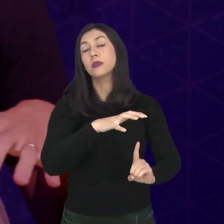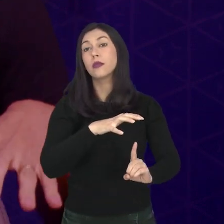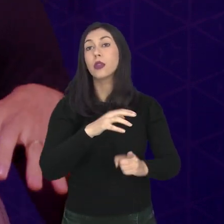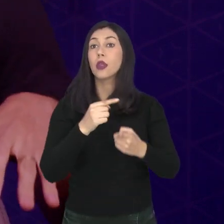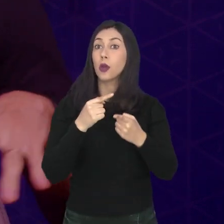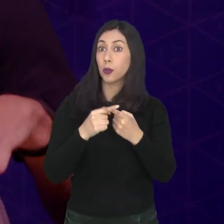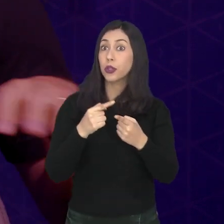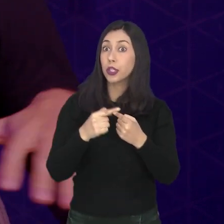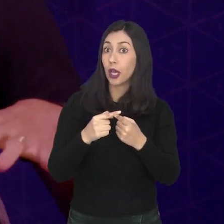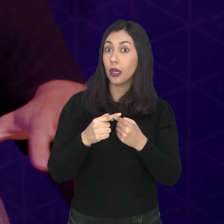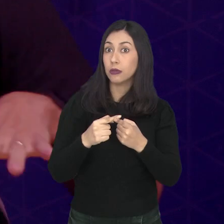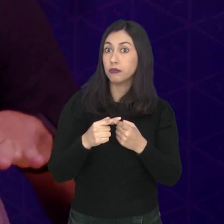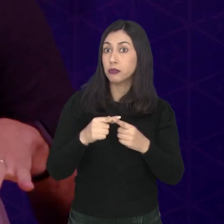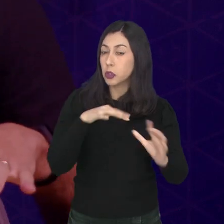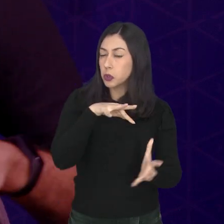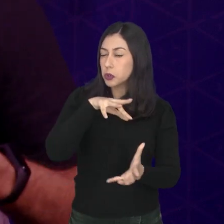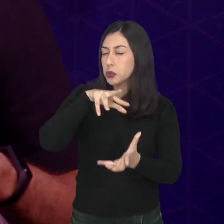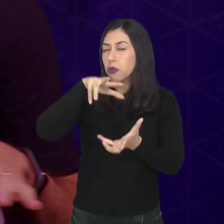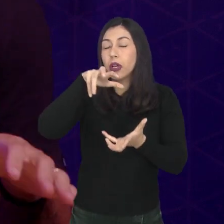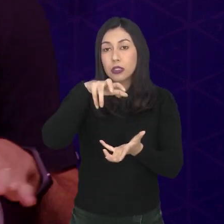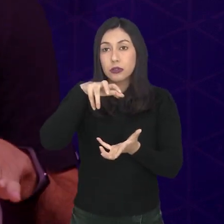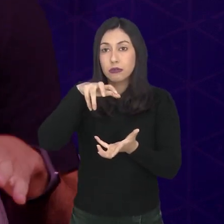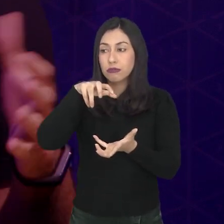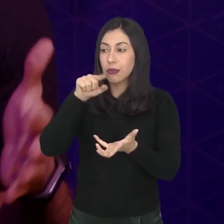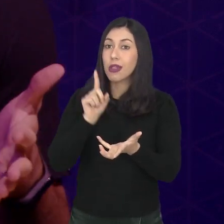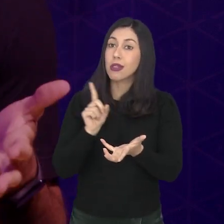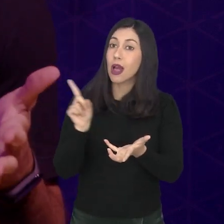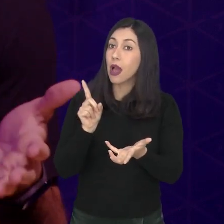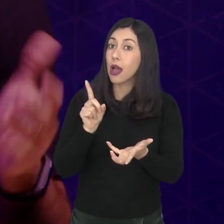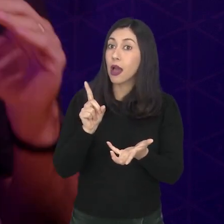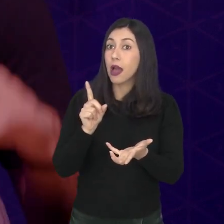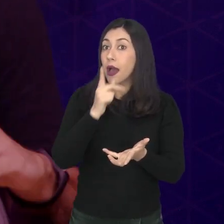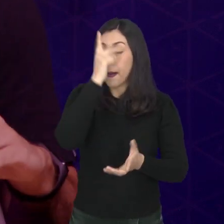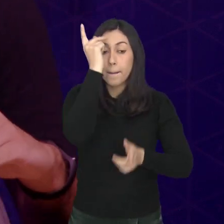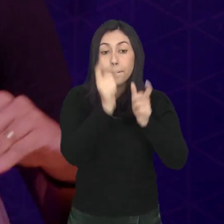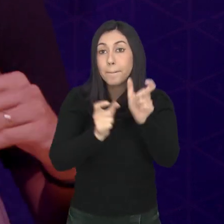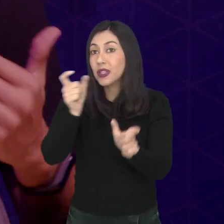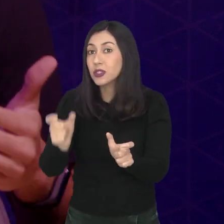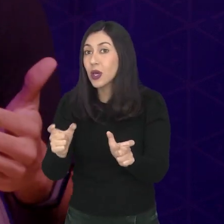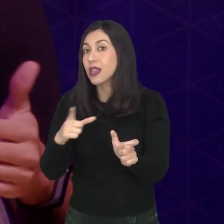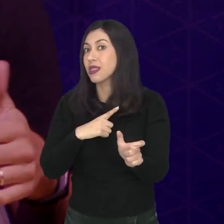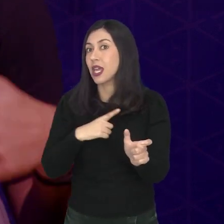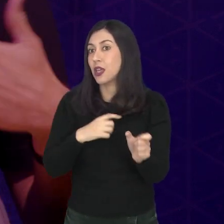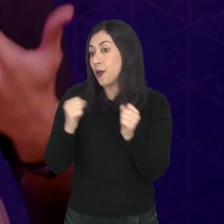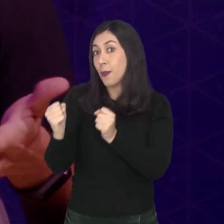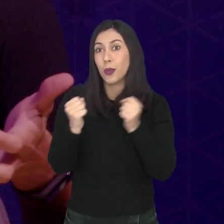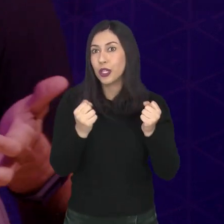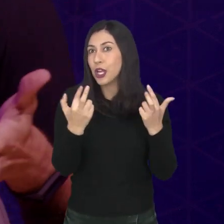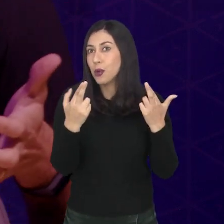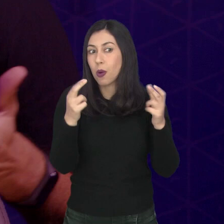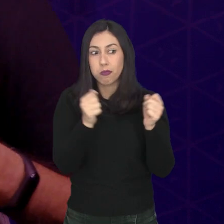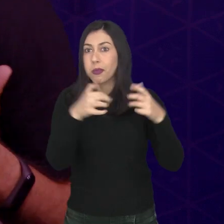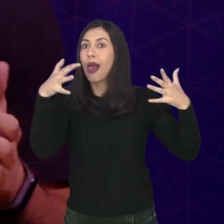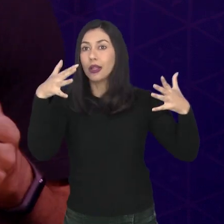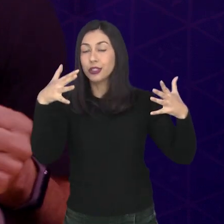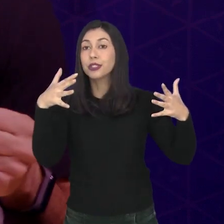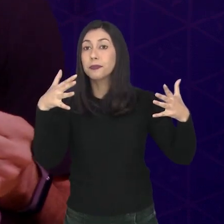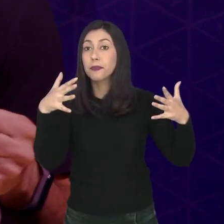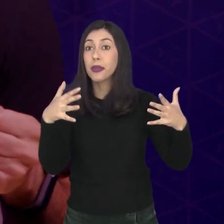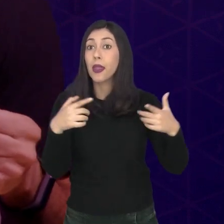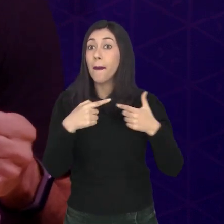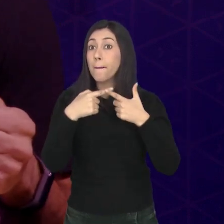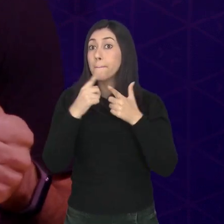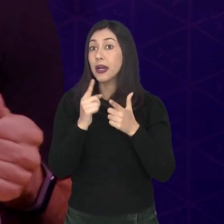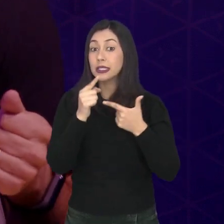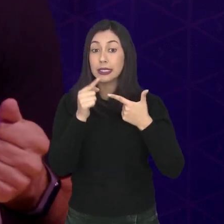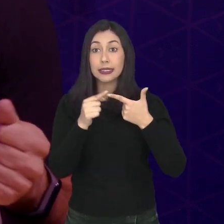porque lá no universo desse anime, né, as pessoas eles têm poderes e o Midoriya é uma pessoa sem poder. E aí